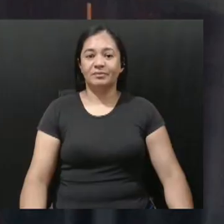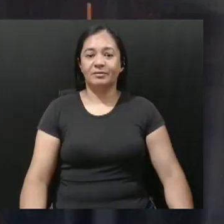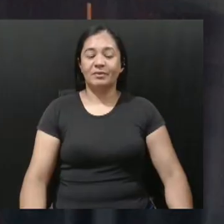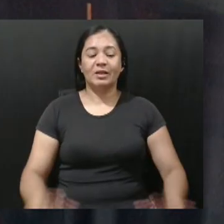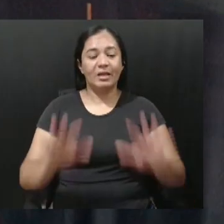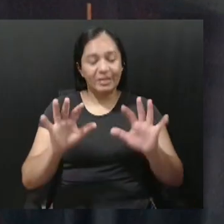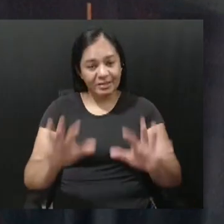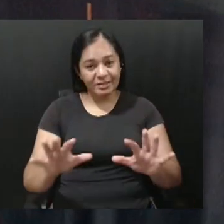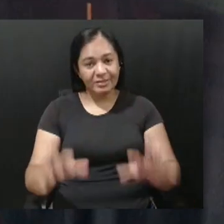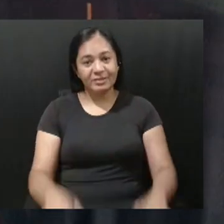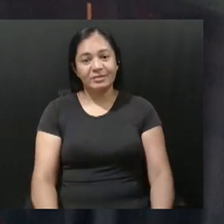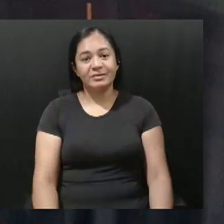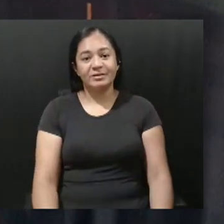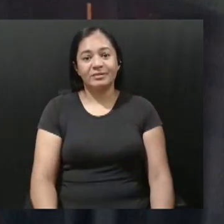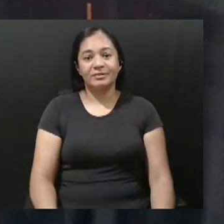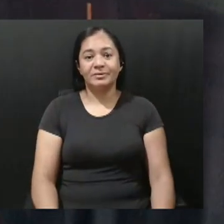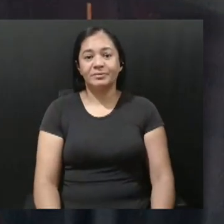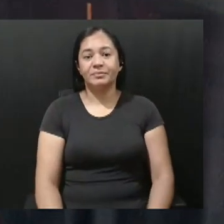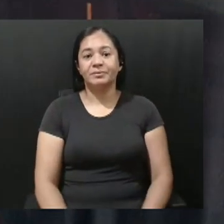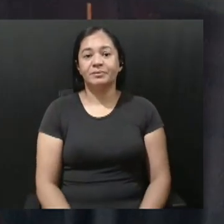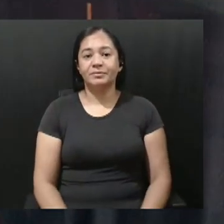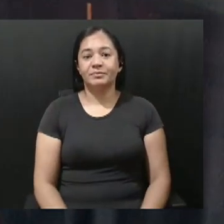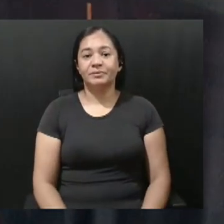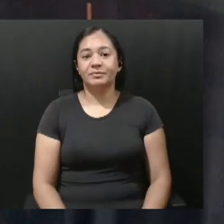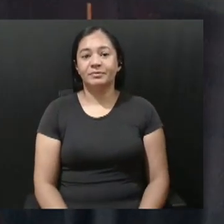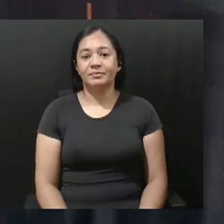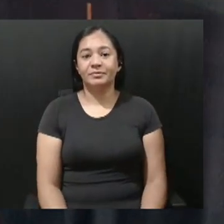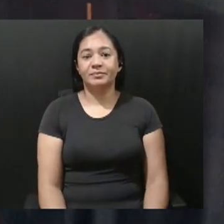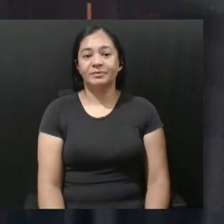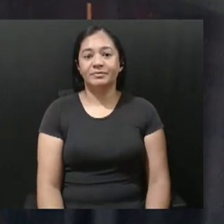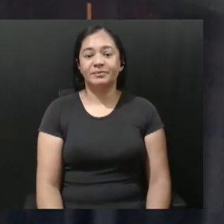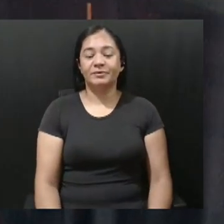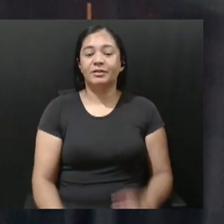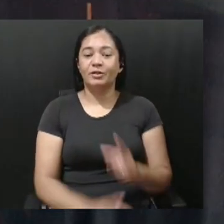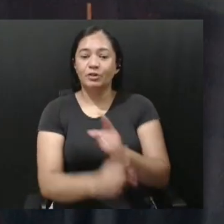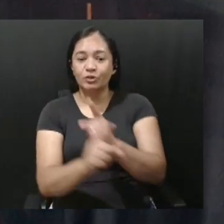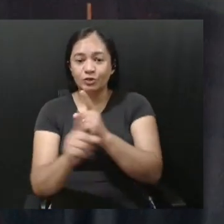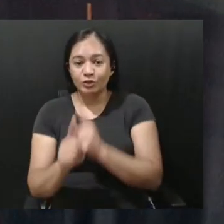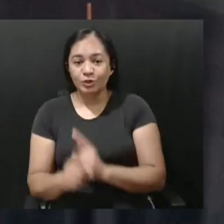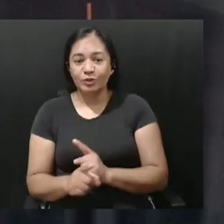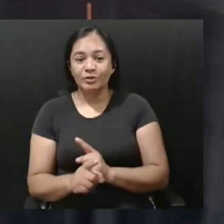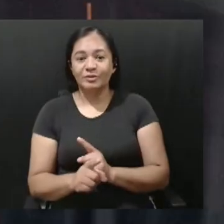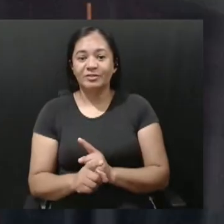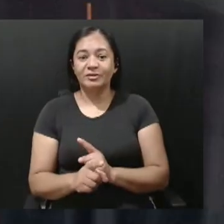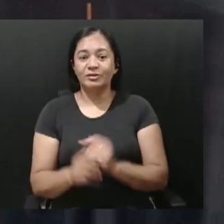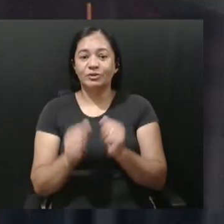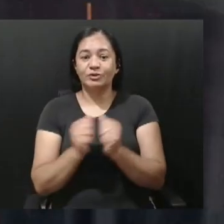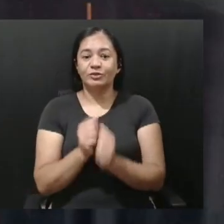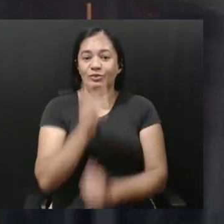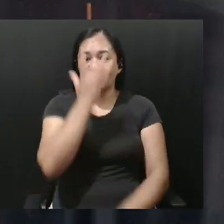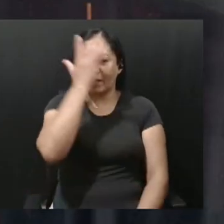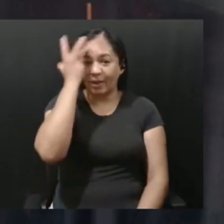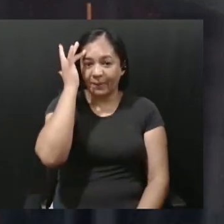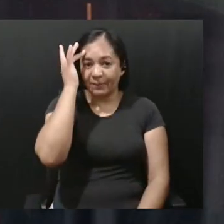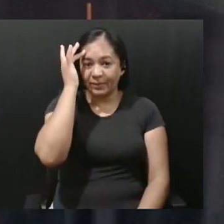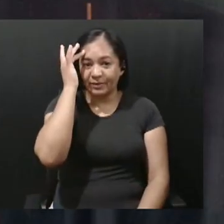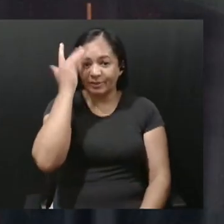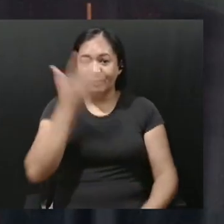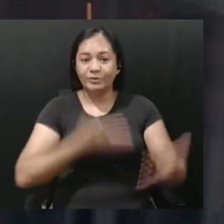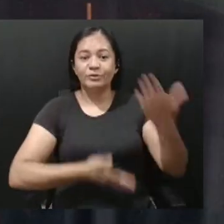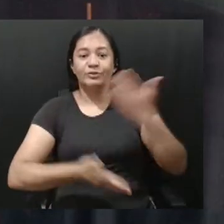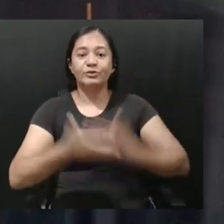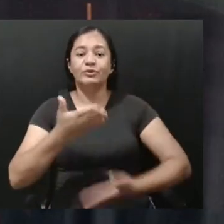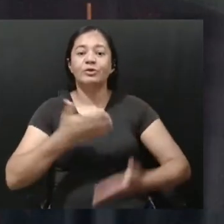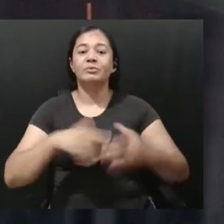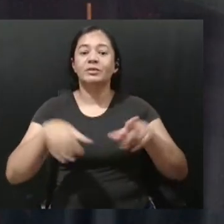para ser um momento de reencontro, de estar com as pessoas queridas, né, de compartilhar também, compartilhar as